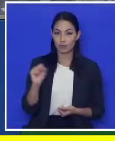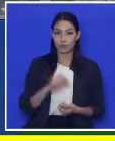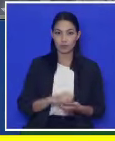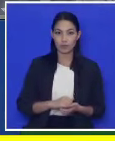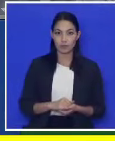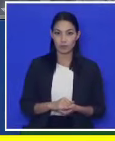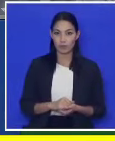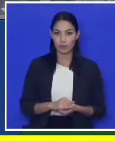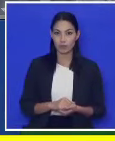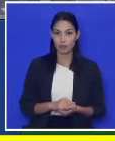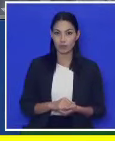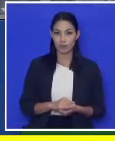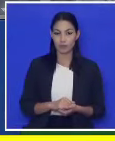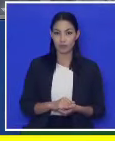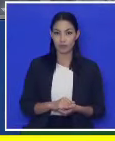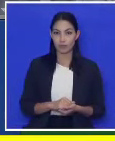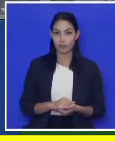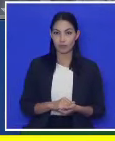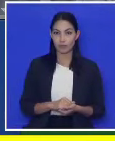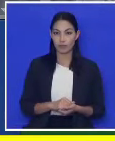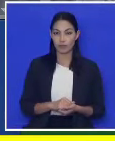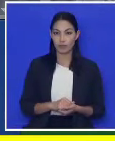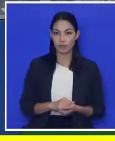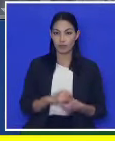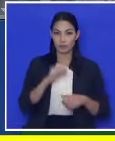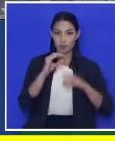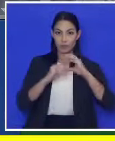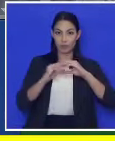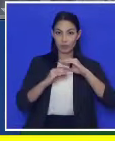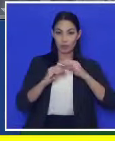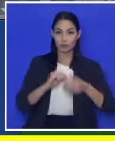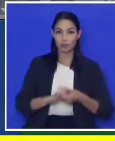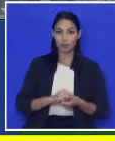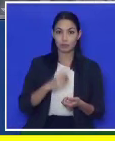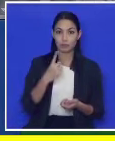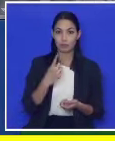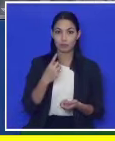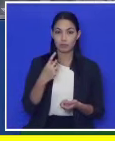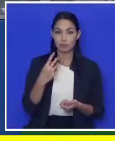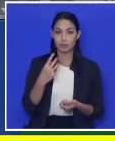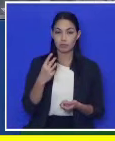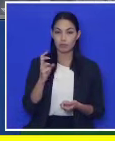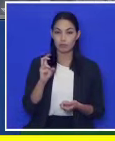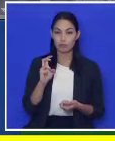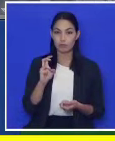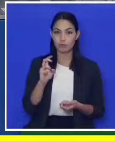Bola cinza, número 58. Este é o concurso